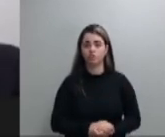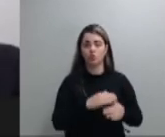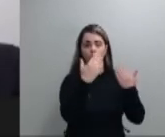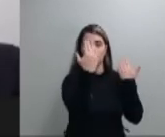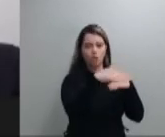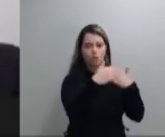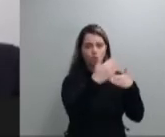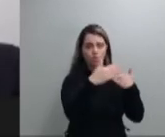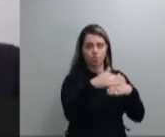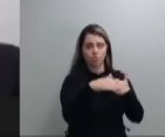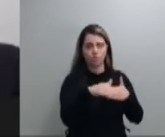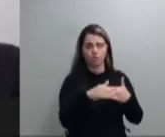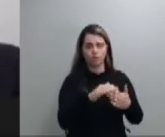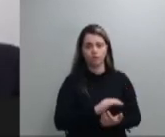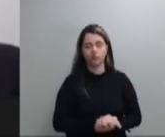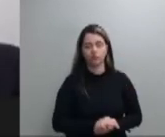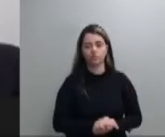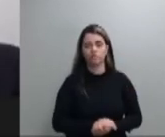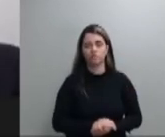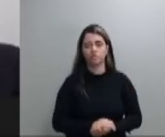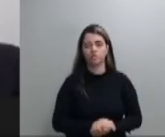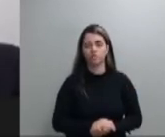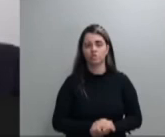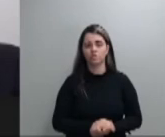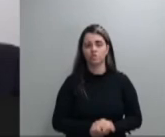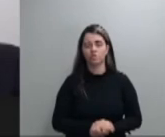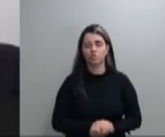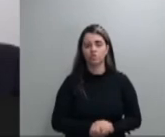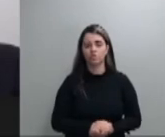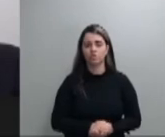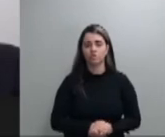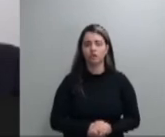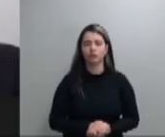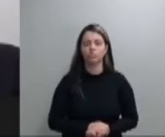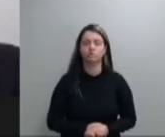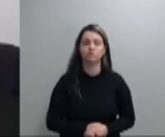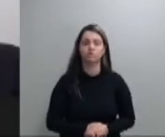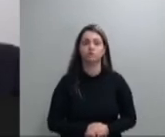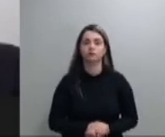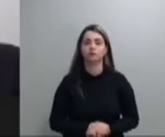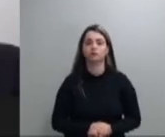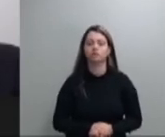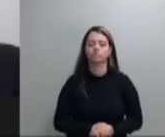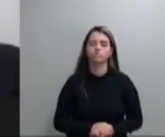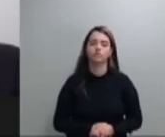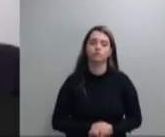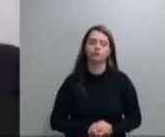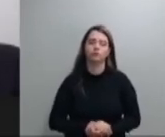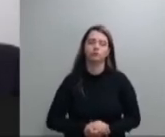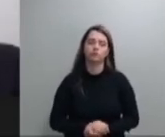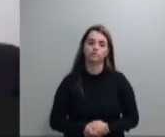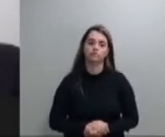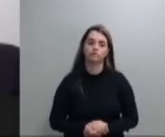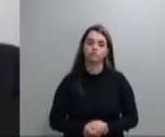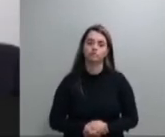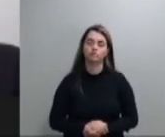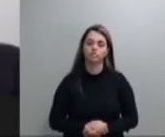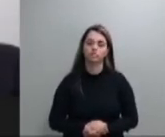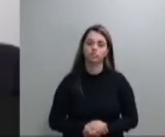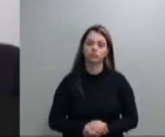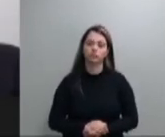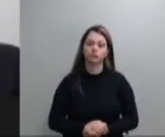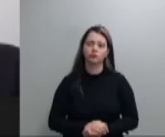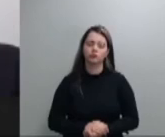sendo possível caracterizar o dano por mera presunção e tem o outro ministro Cuquina que é o resto 1585